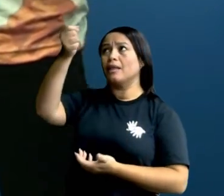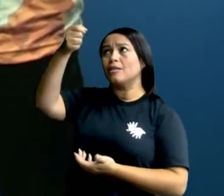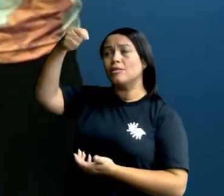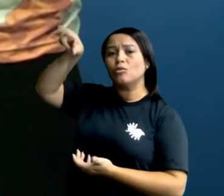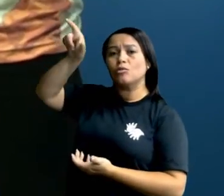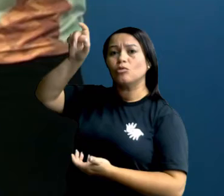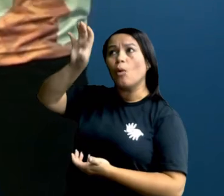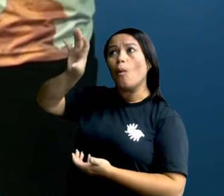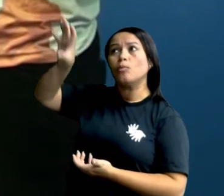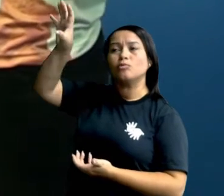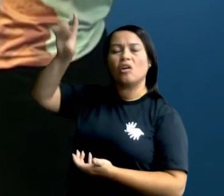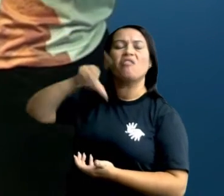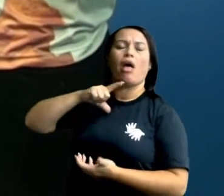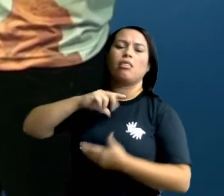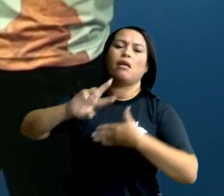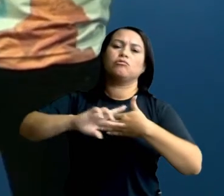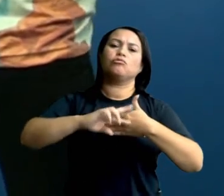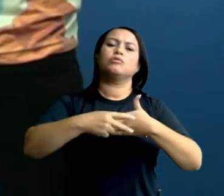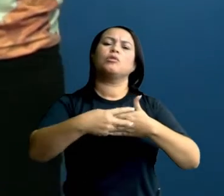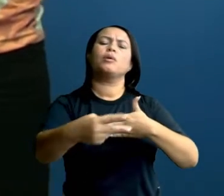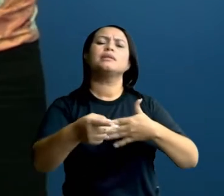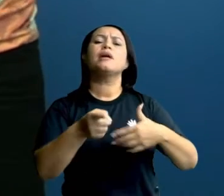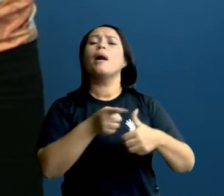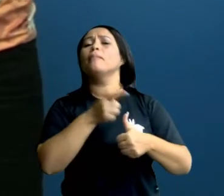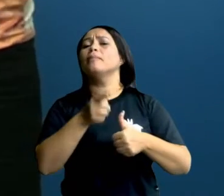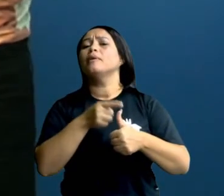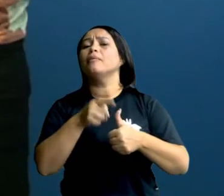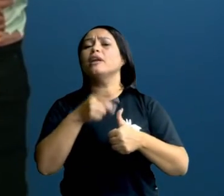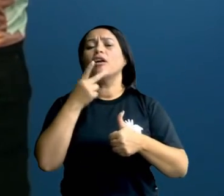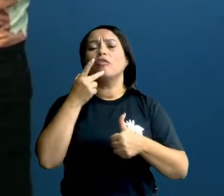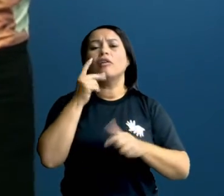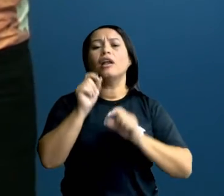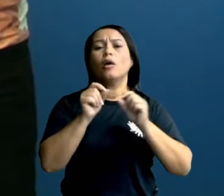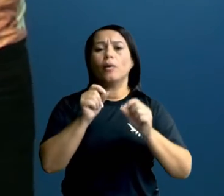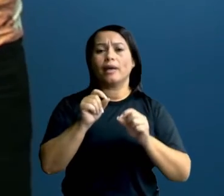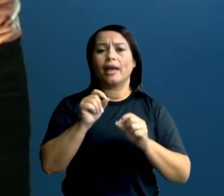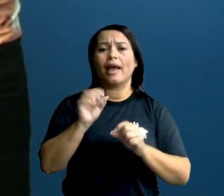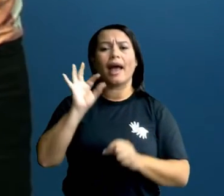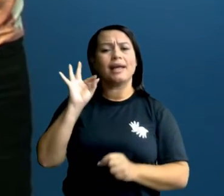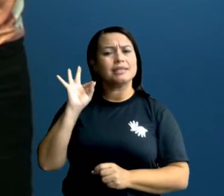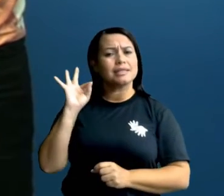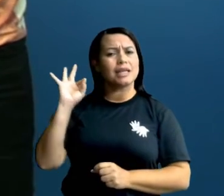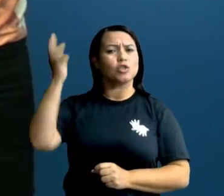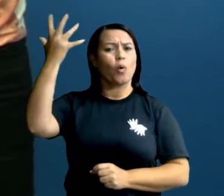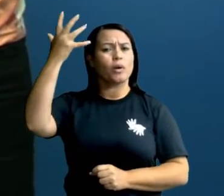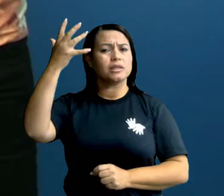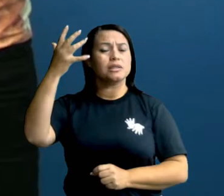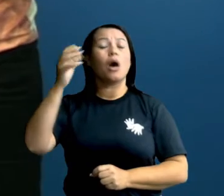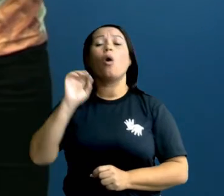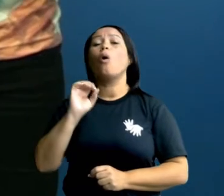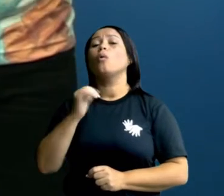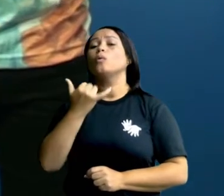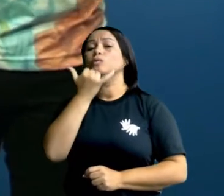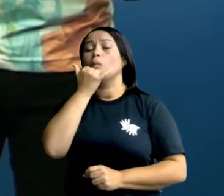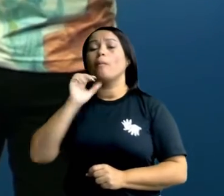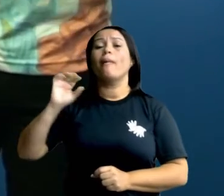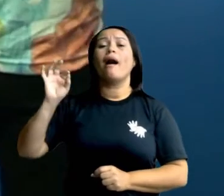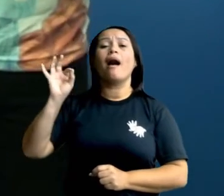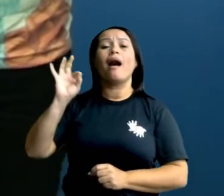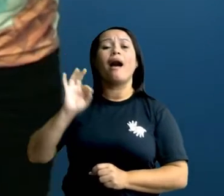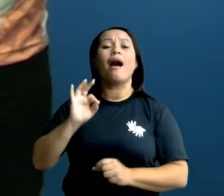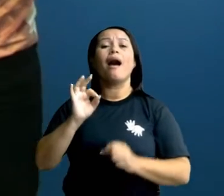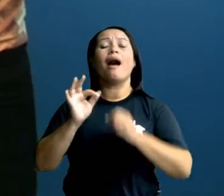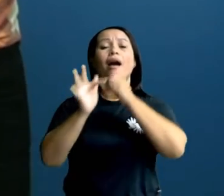vai ter as suas consequências. A primeira consequência aqui que eu menciono é as estações do ano. Então a gente tem 4 estações do ano, né?